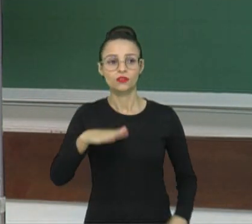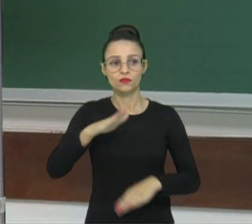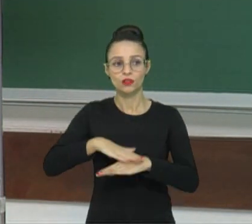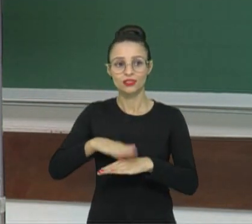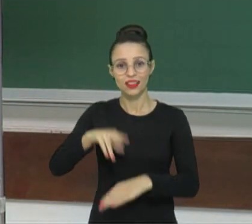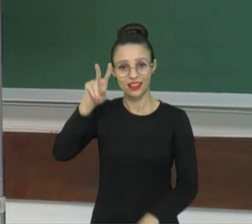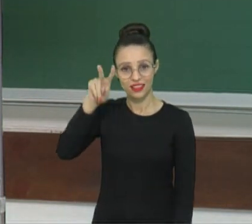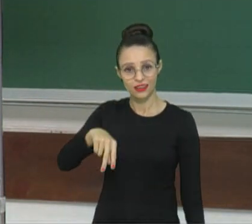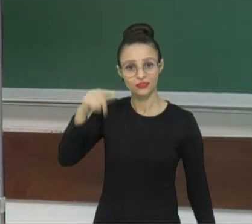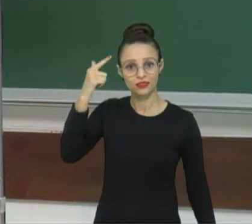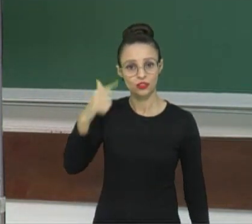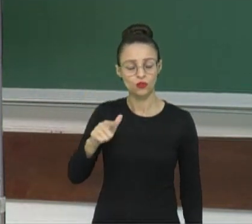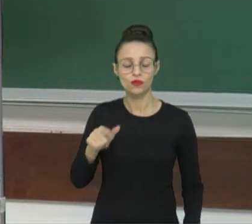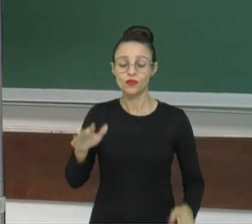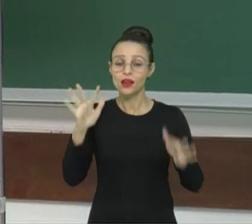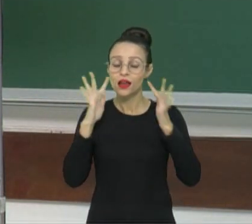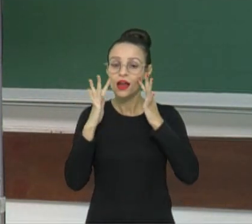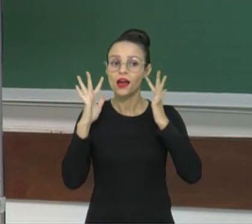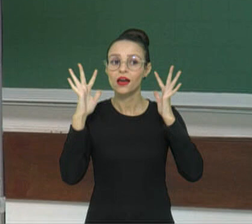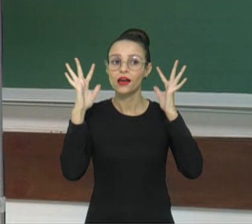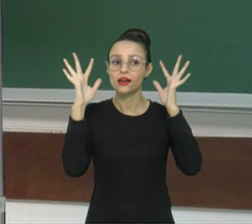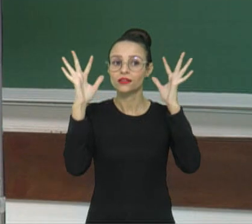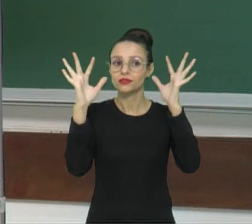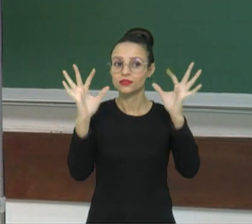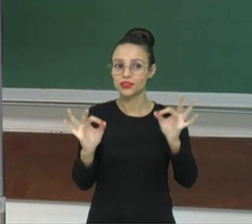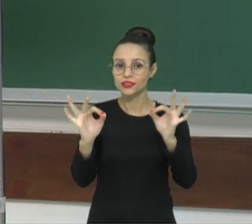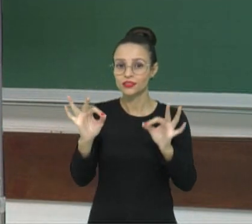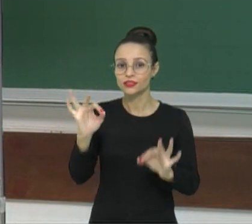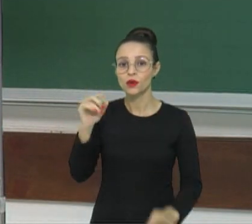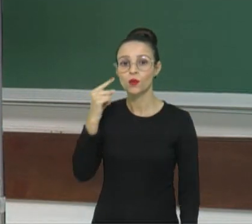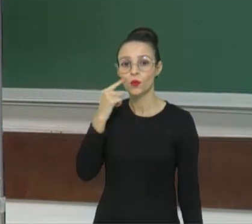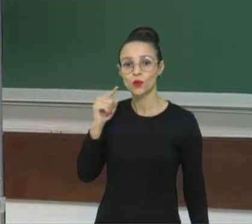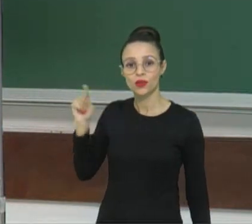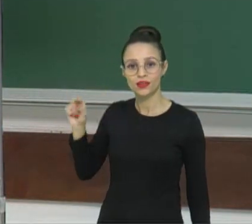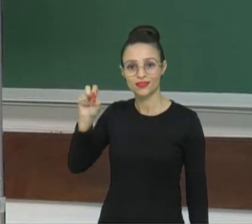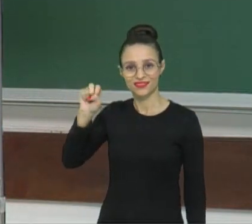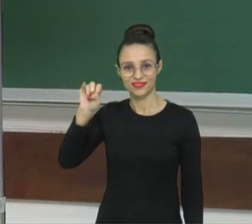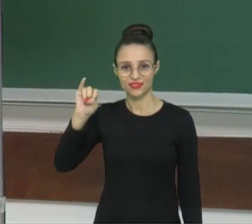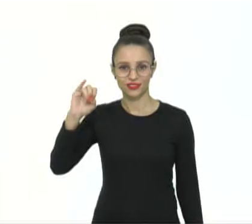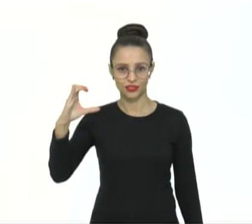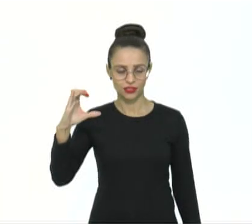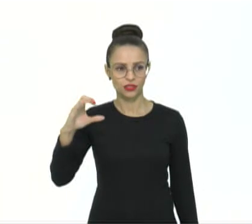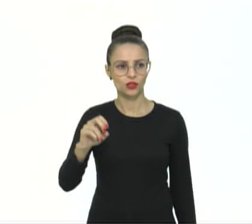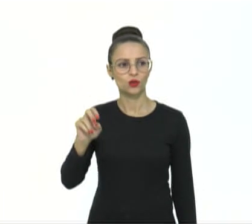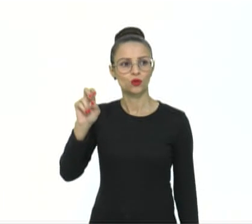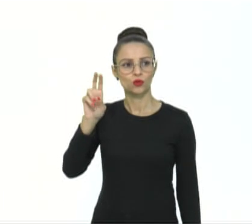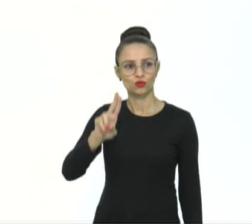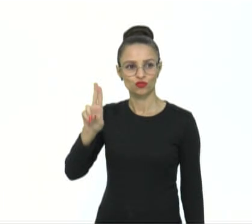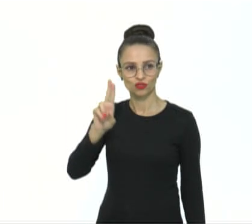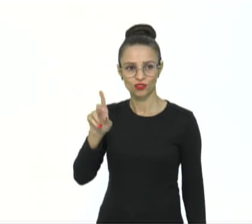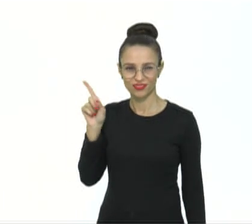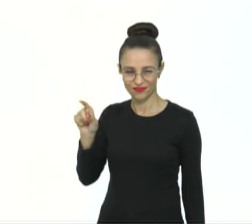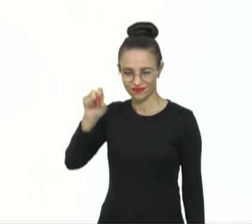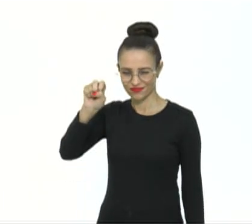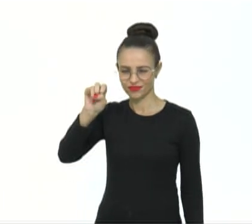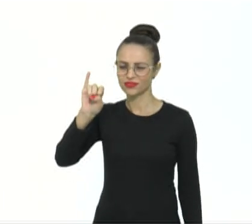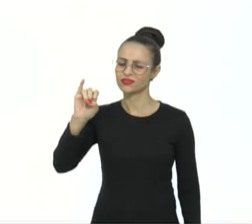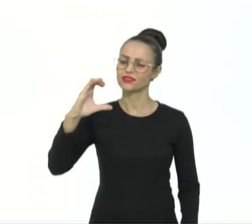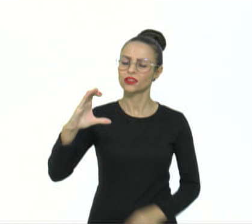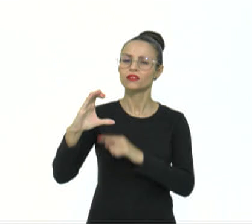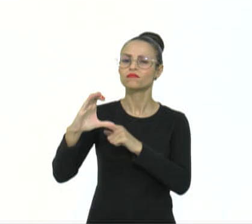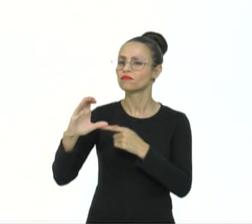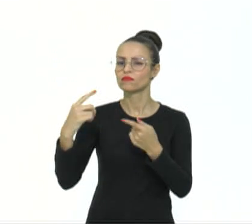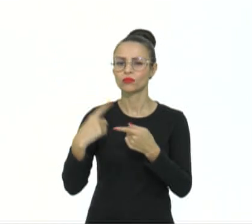reler o trecho, prestar bastante atenção neste advérbio. Quando fazemos uso do advérbio em destaque e por